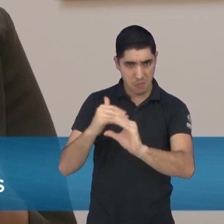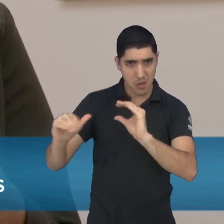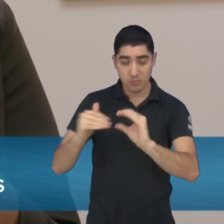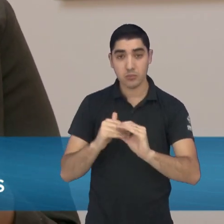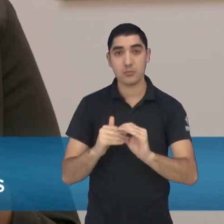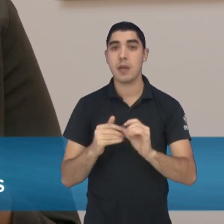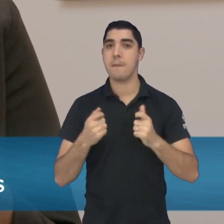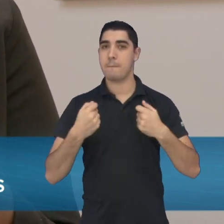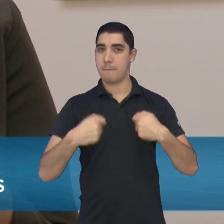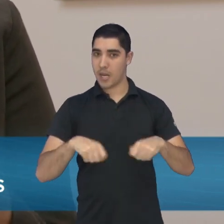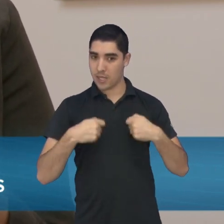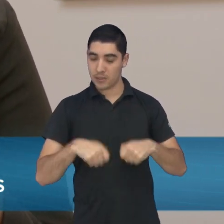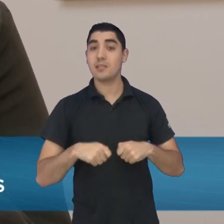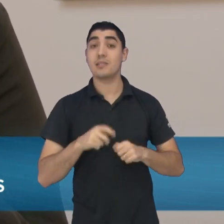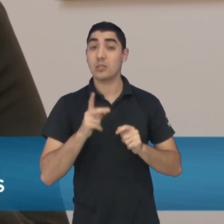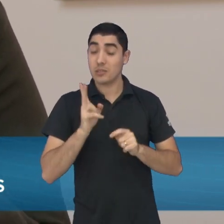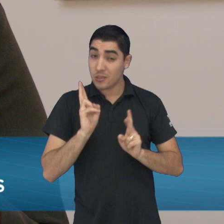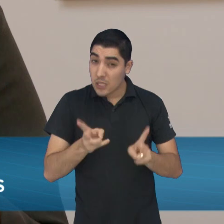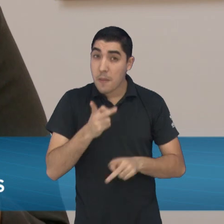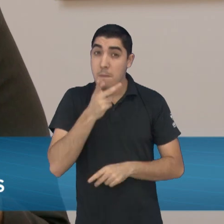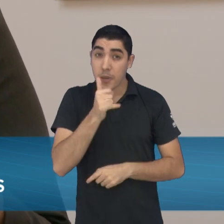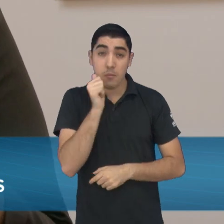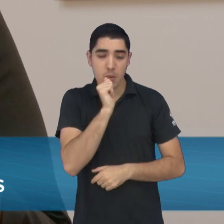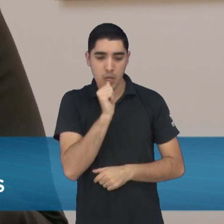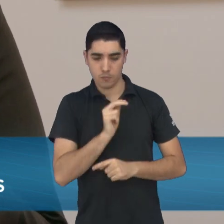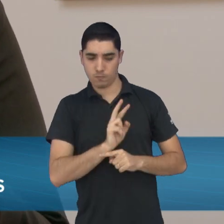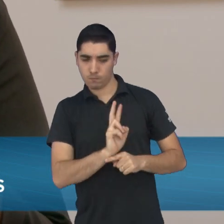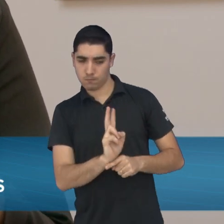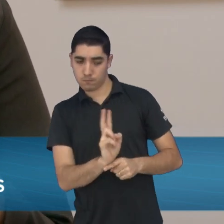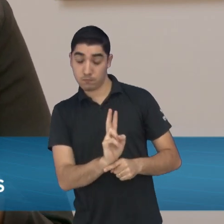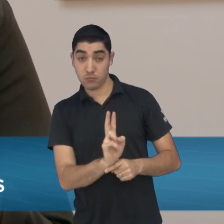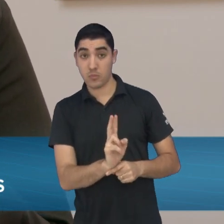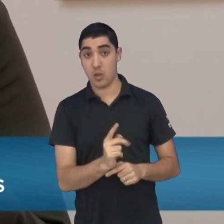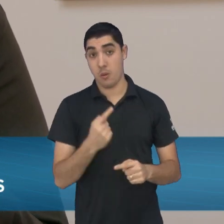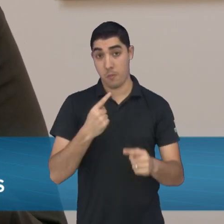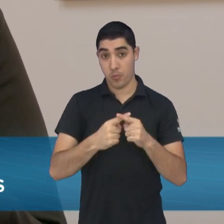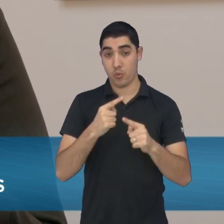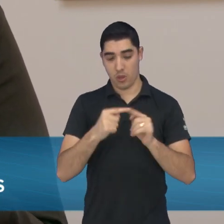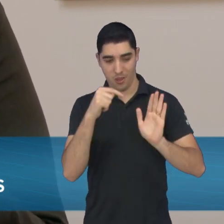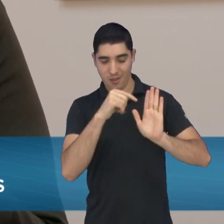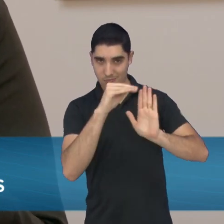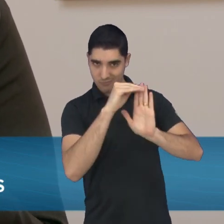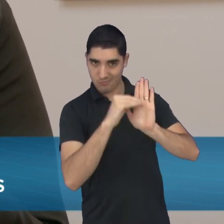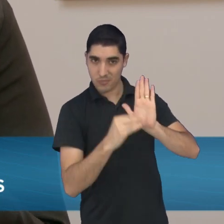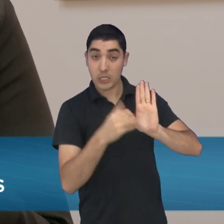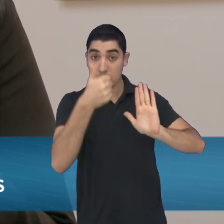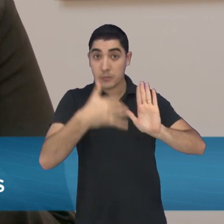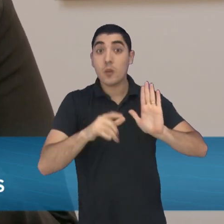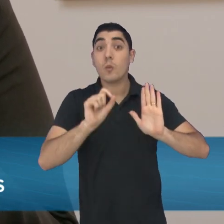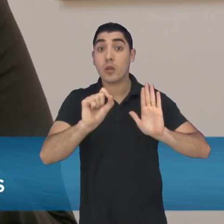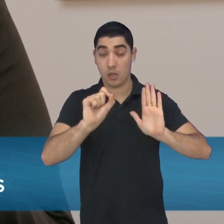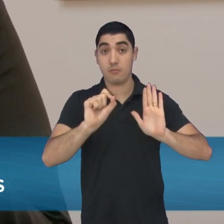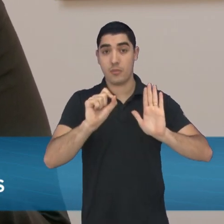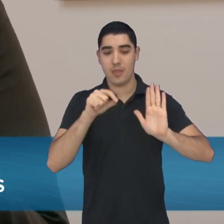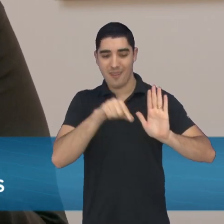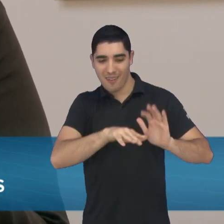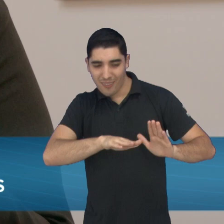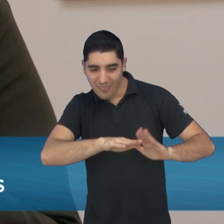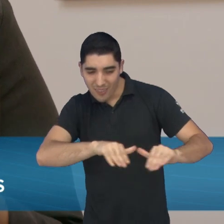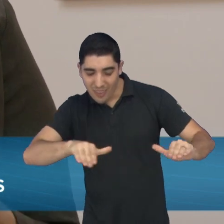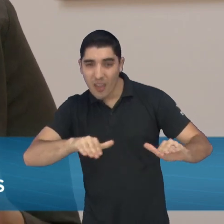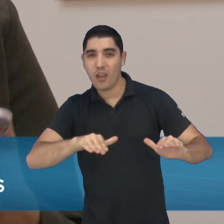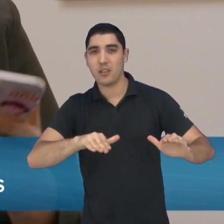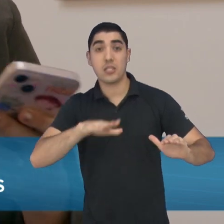ser monitorados o tempo inteiro. Até porque na internet, segundo um desses itens também, o abuso sexual de crianças e